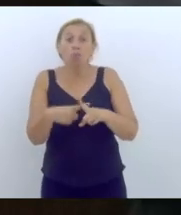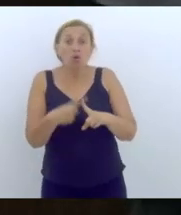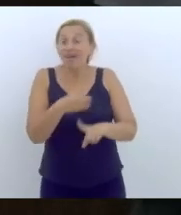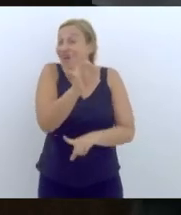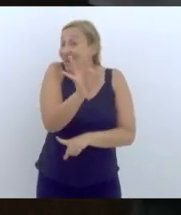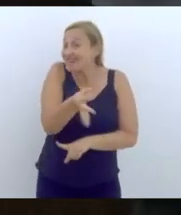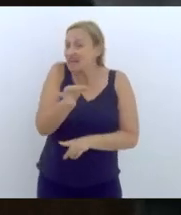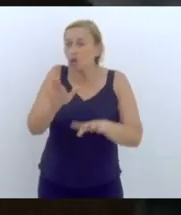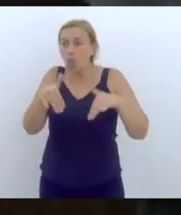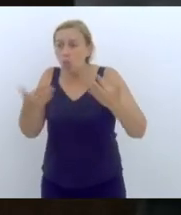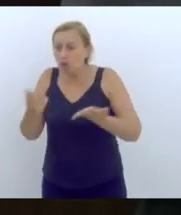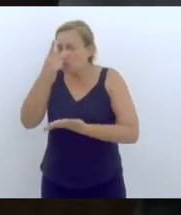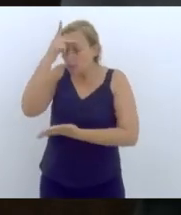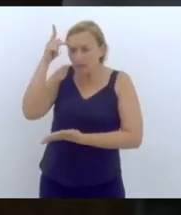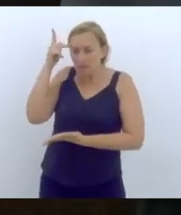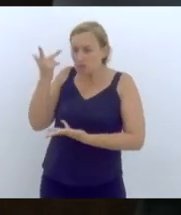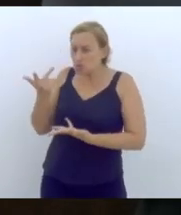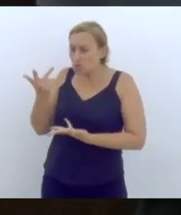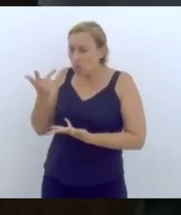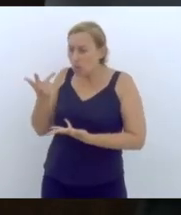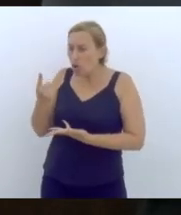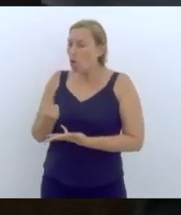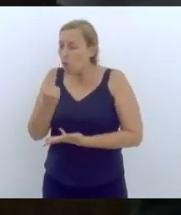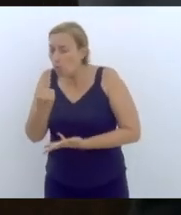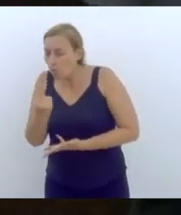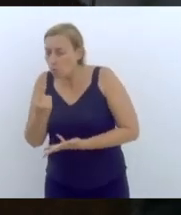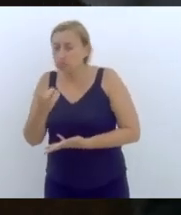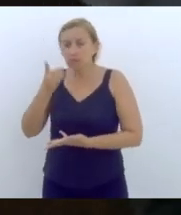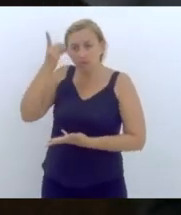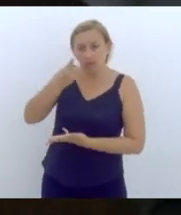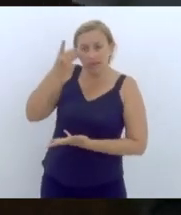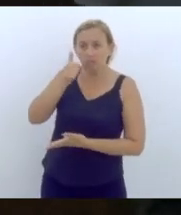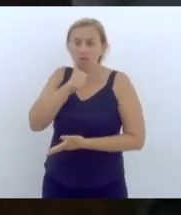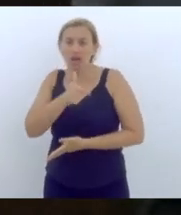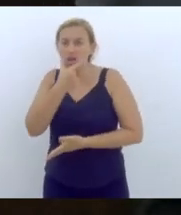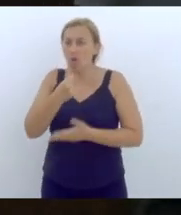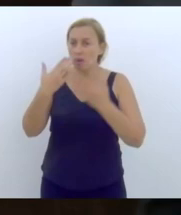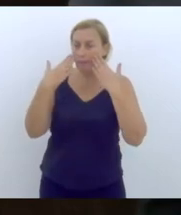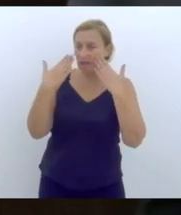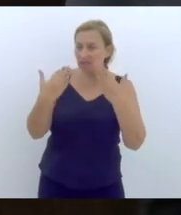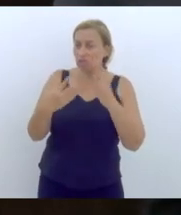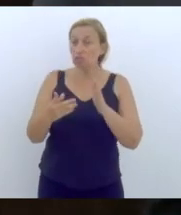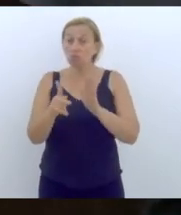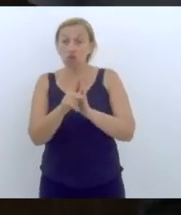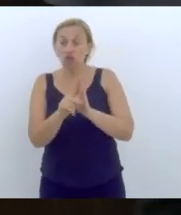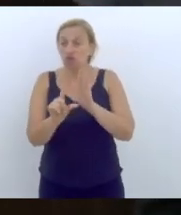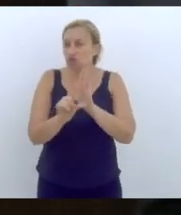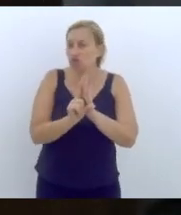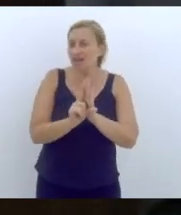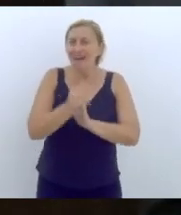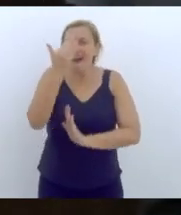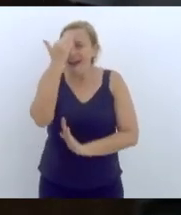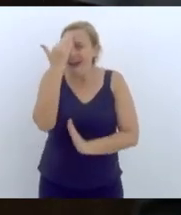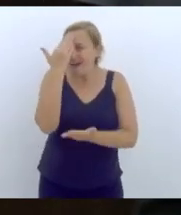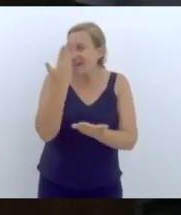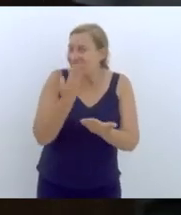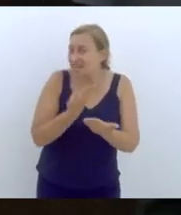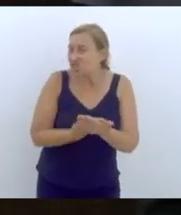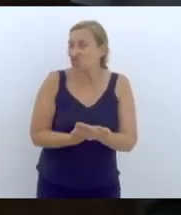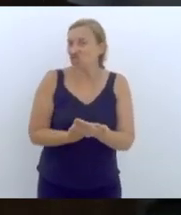que quando uma parlamentar ou um parlamentar apresenta um projeto de lei, acredita que